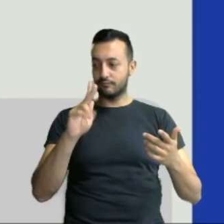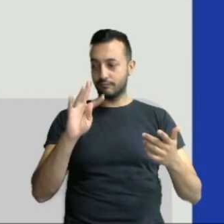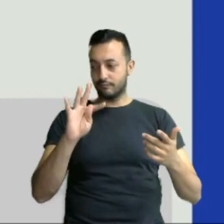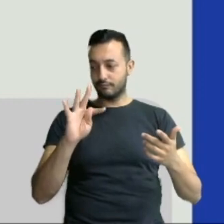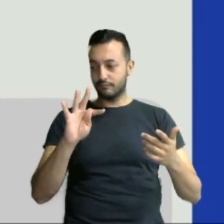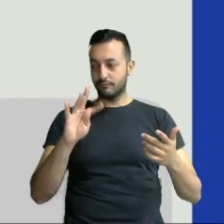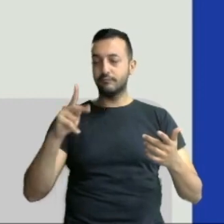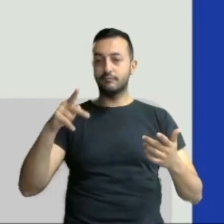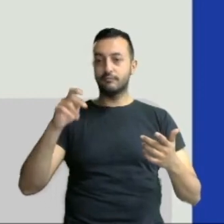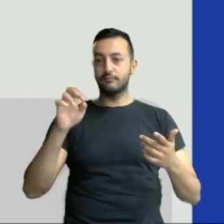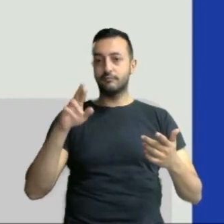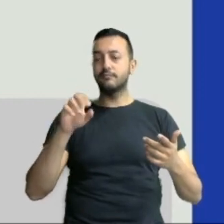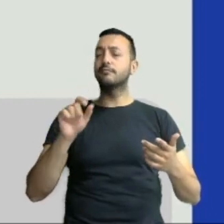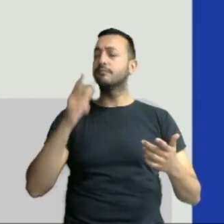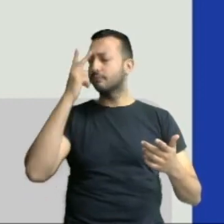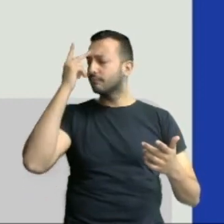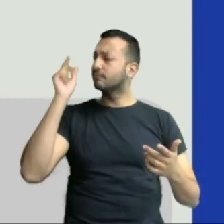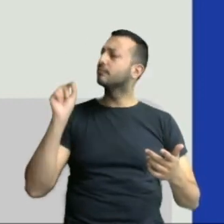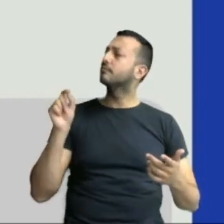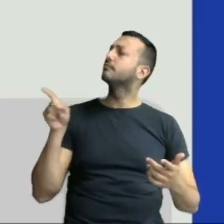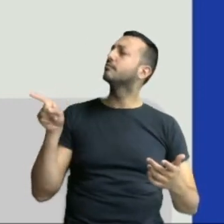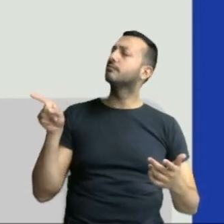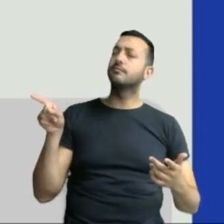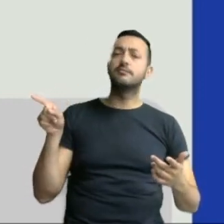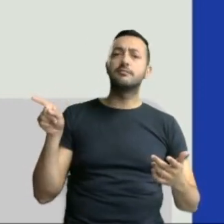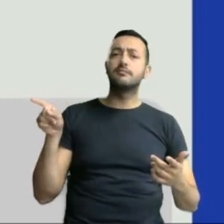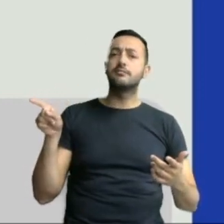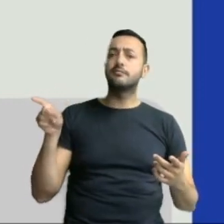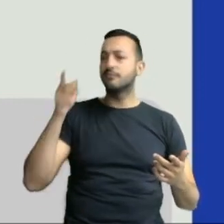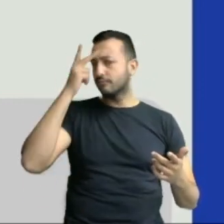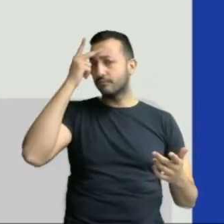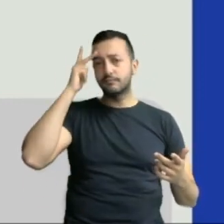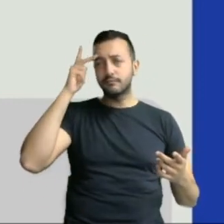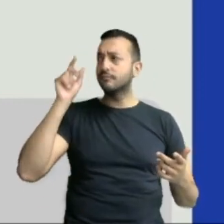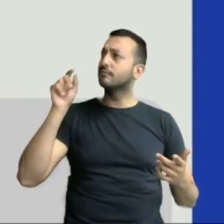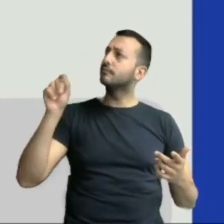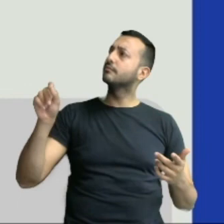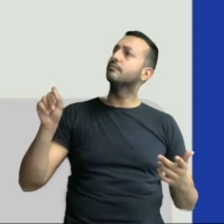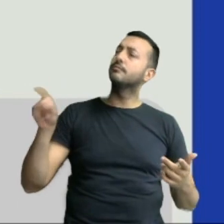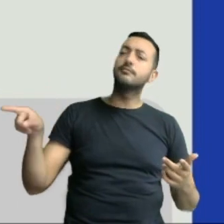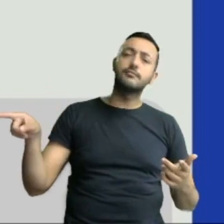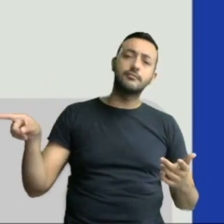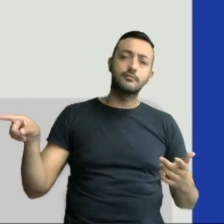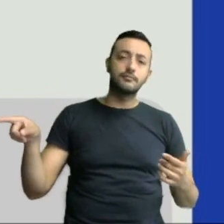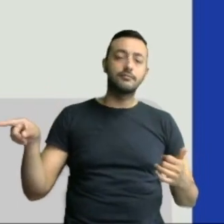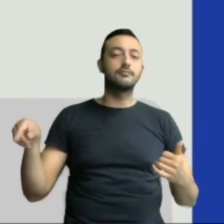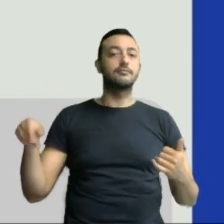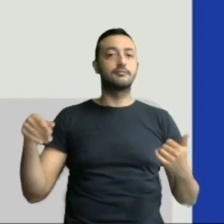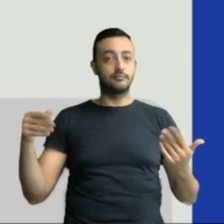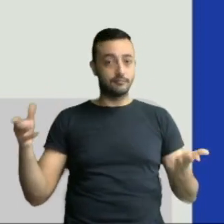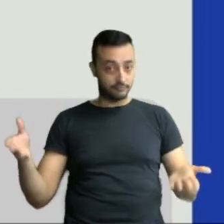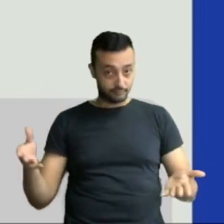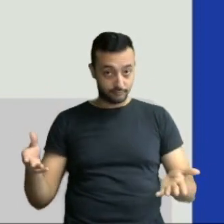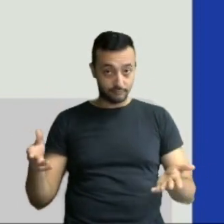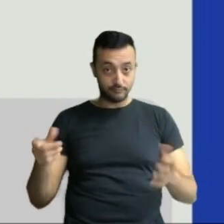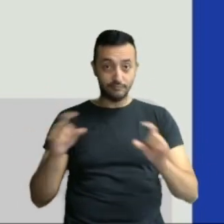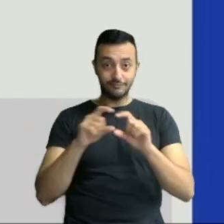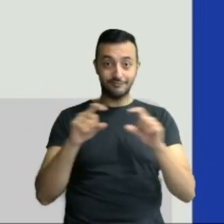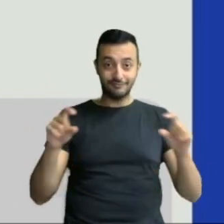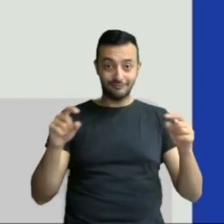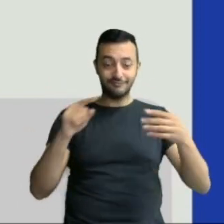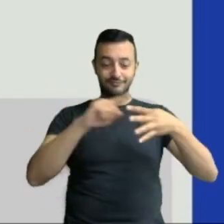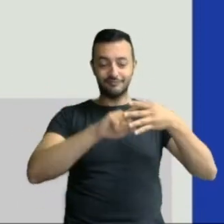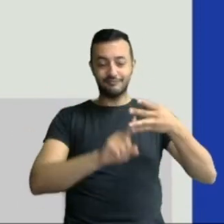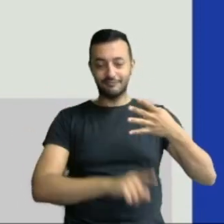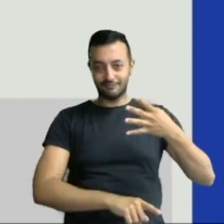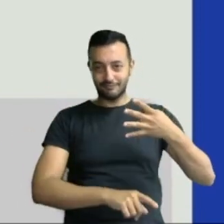aquela pessoa. Então, se eu estou referindo a uma pessoa, e aí, qual é o pronome